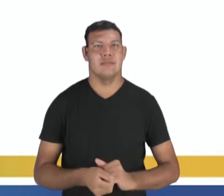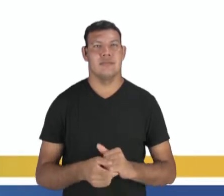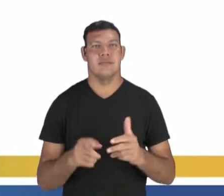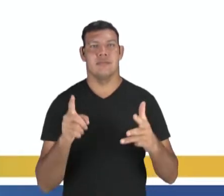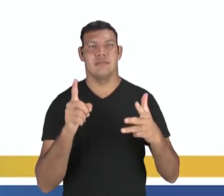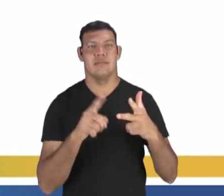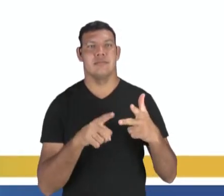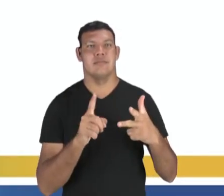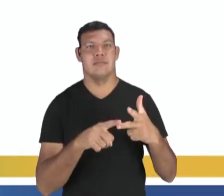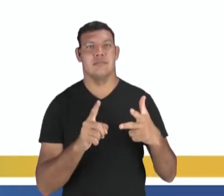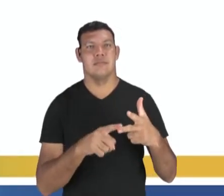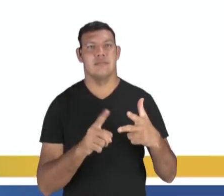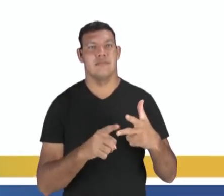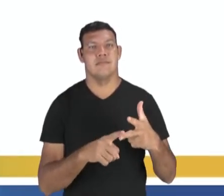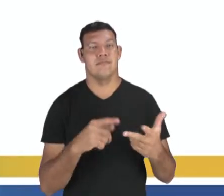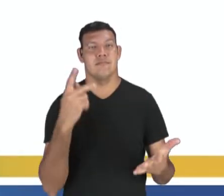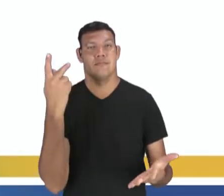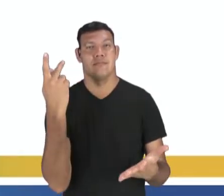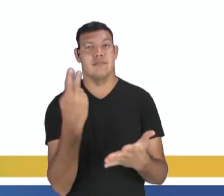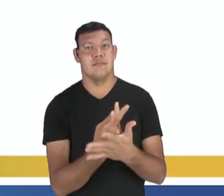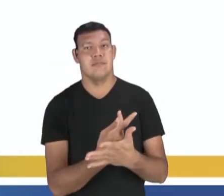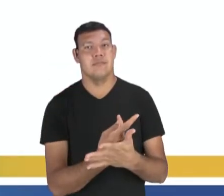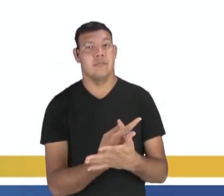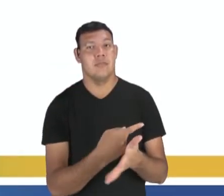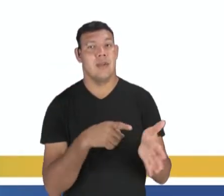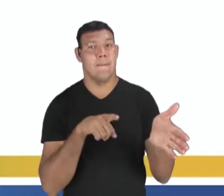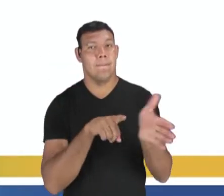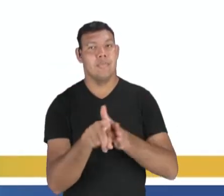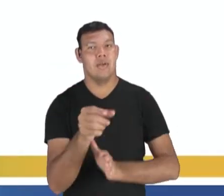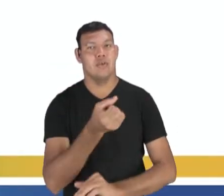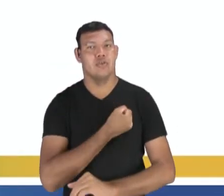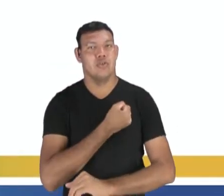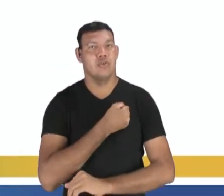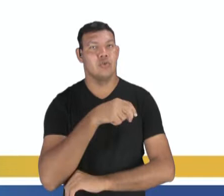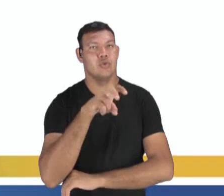e três devemos errar akita